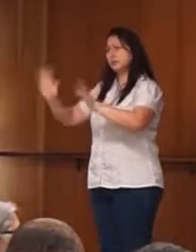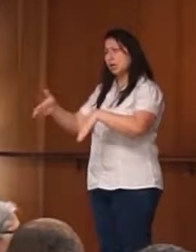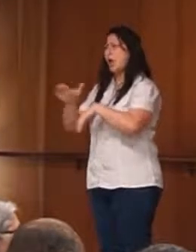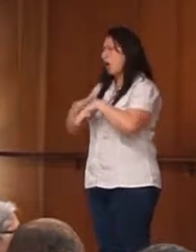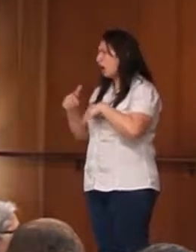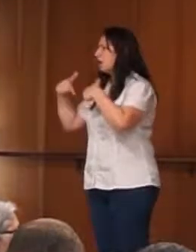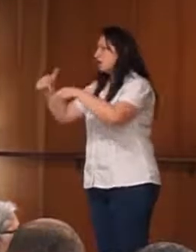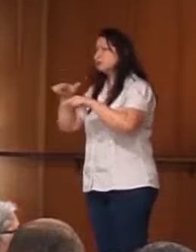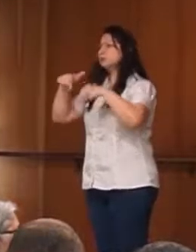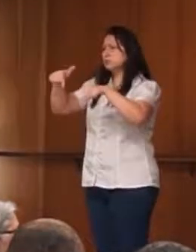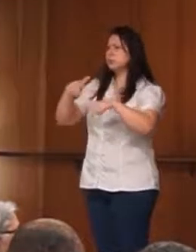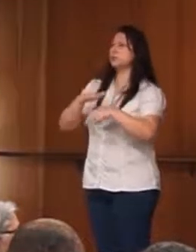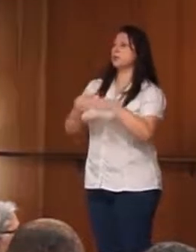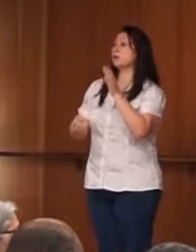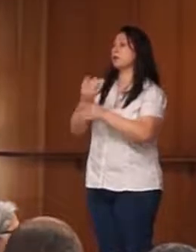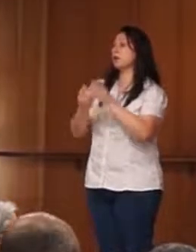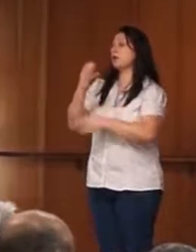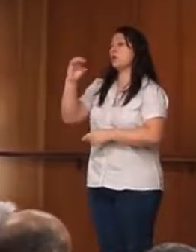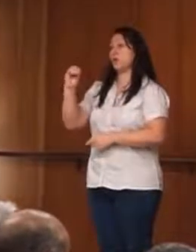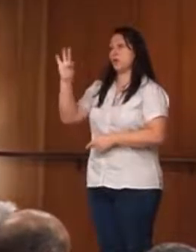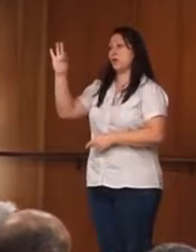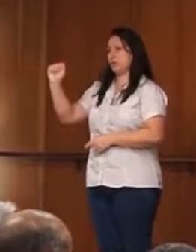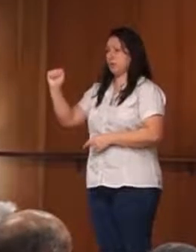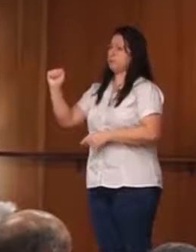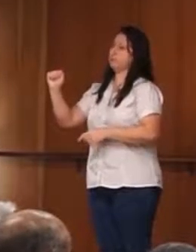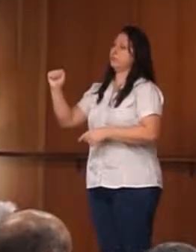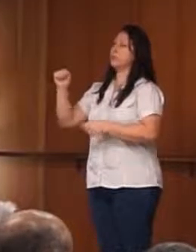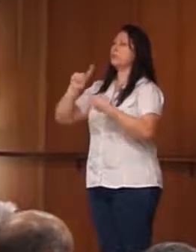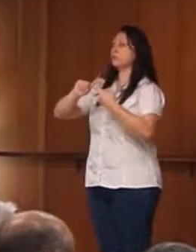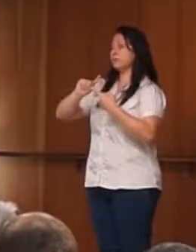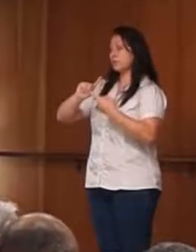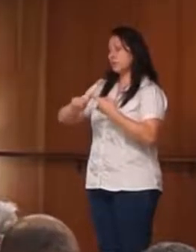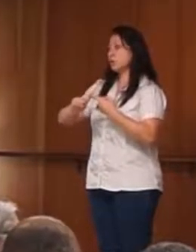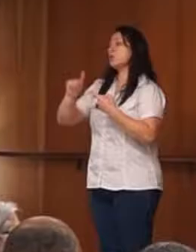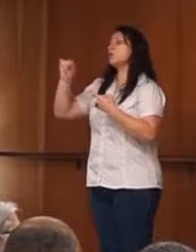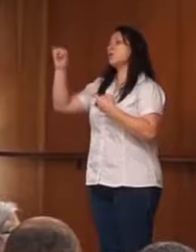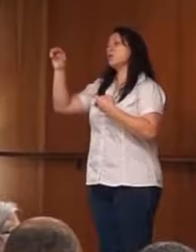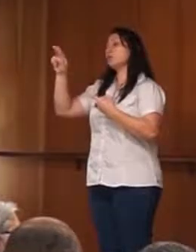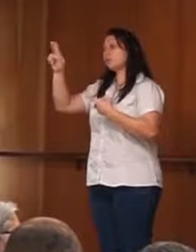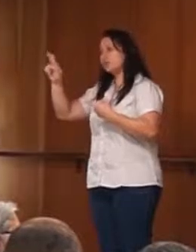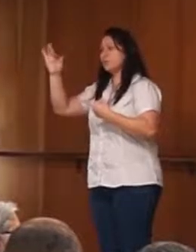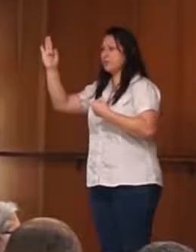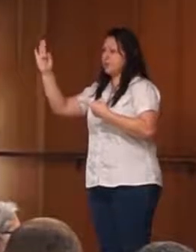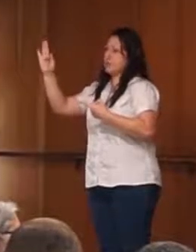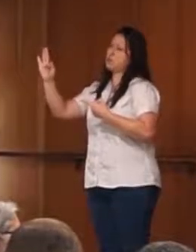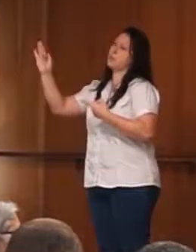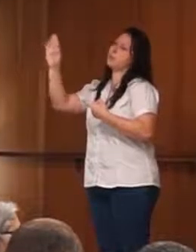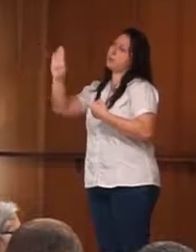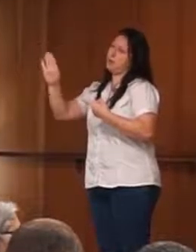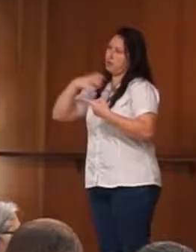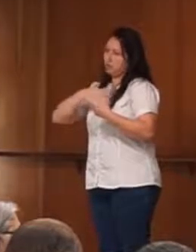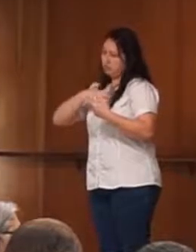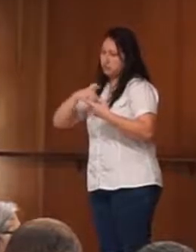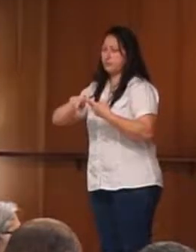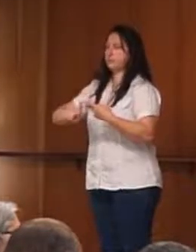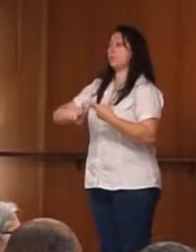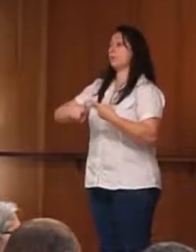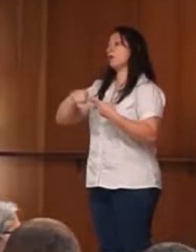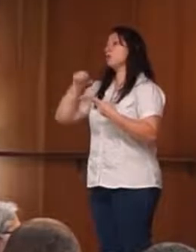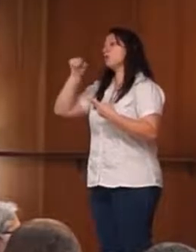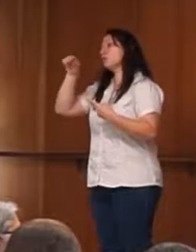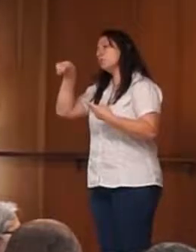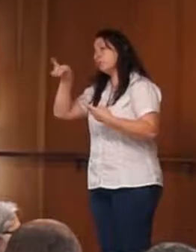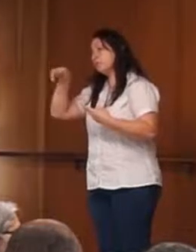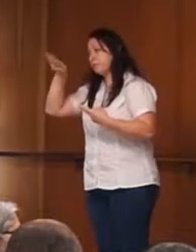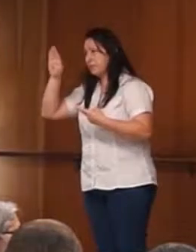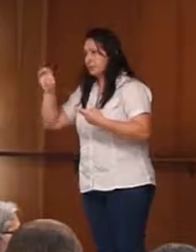iniciativas de criar cotas, né, das quais eu destaco a Federal da Bahia, a UFRJ, a Federal de Pernambuco, a UNB, a